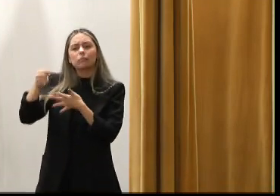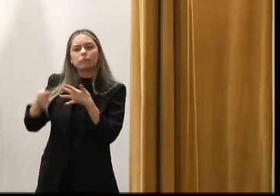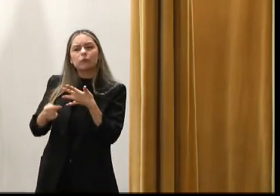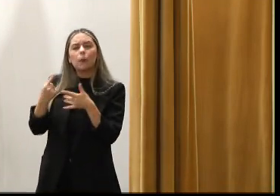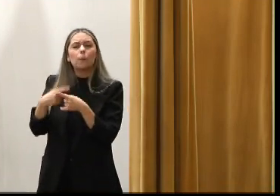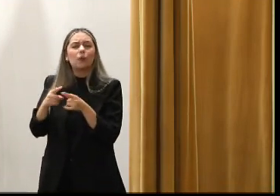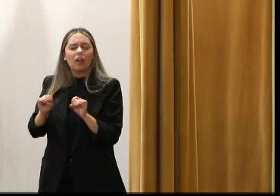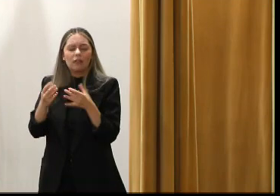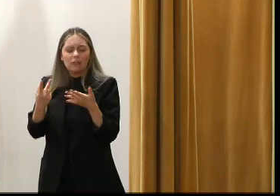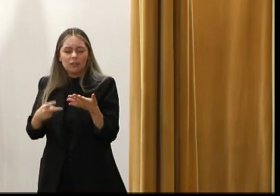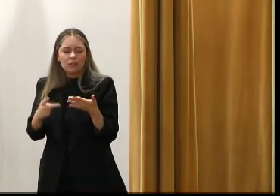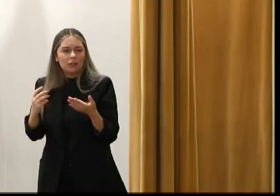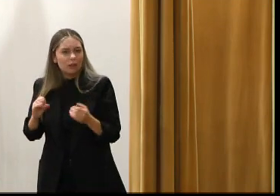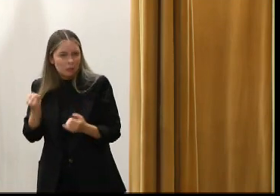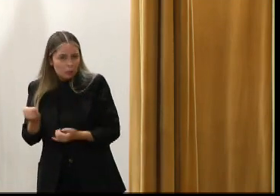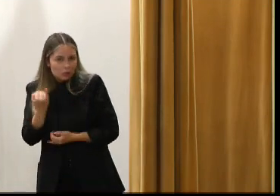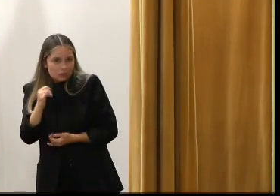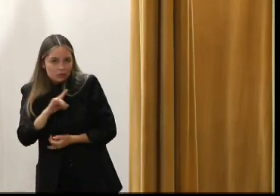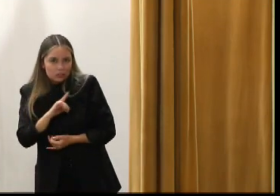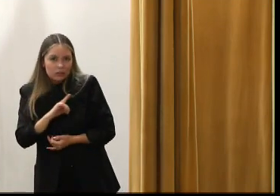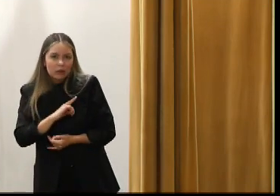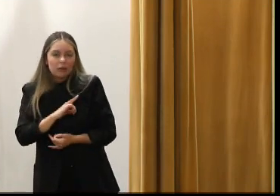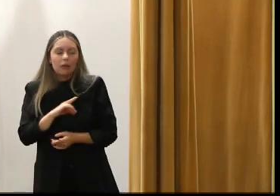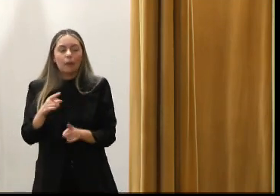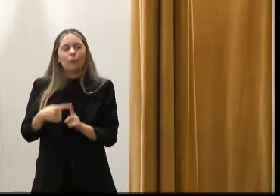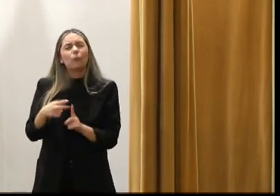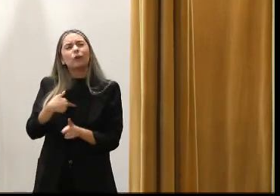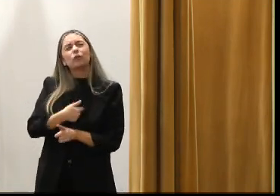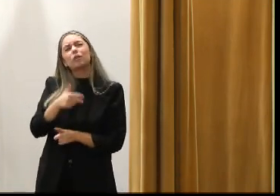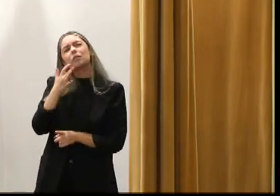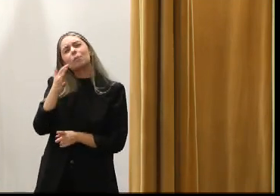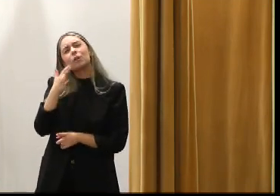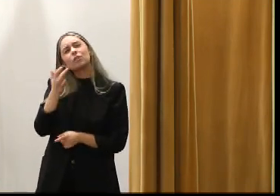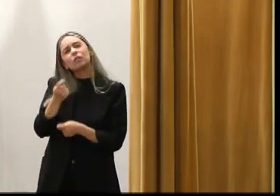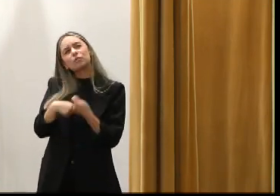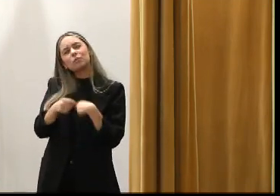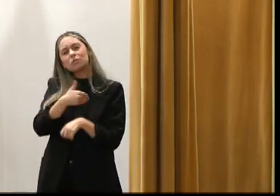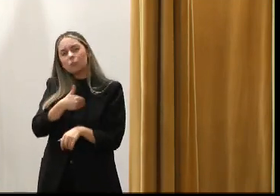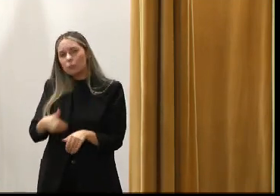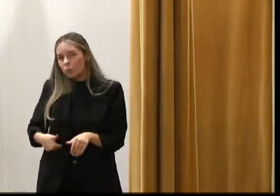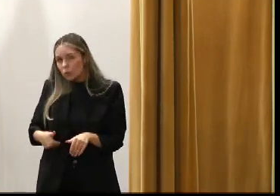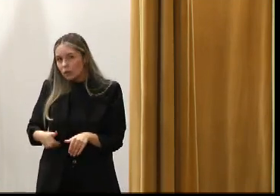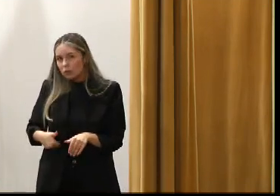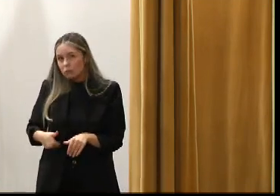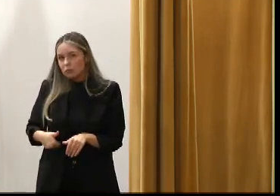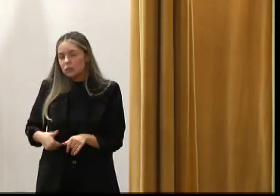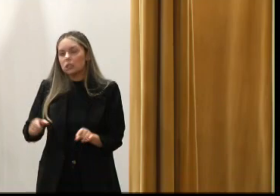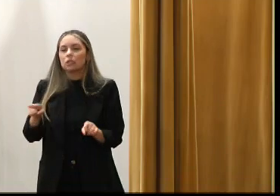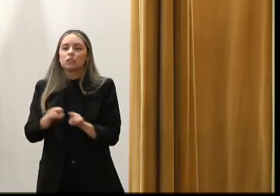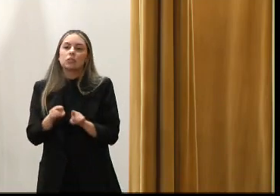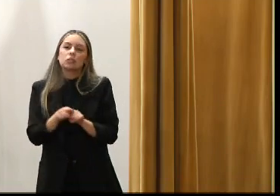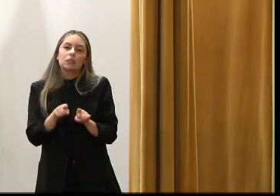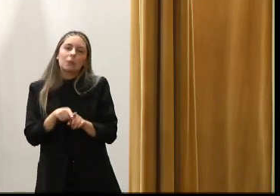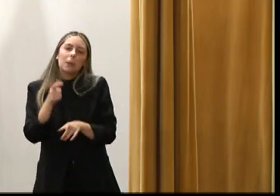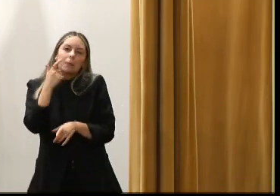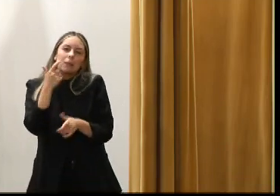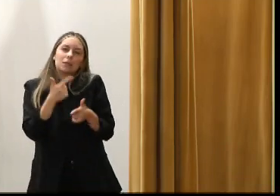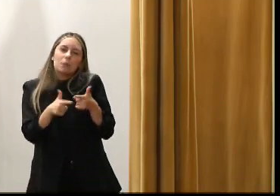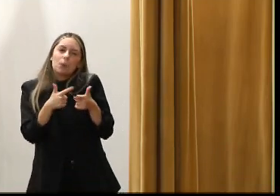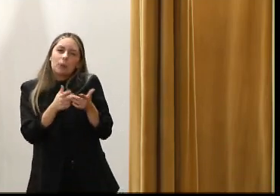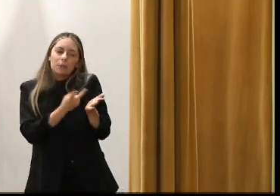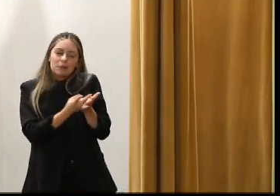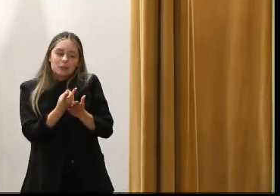muito importante é de que, se a gente imagina a administração pública, e os problemas são